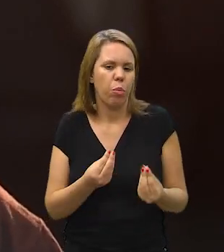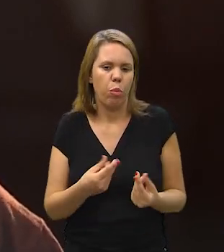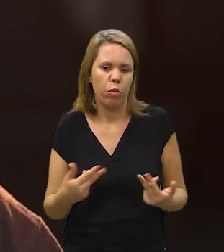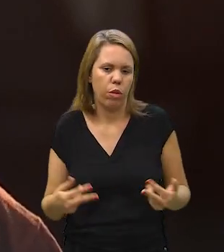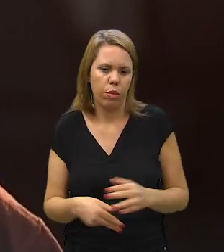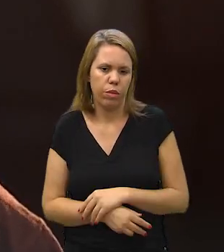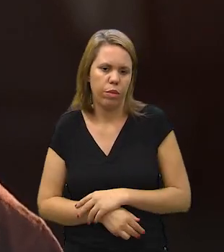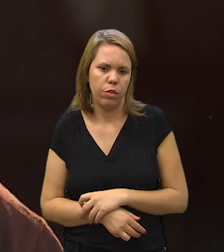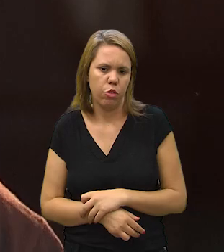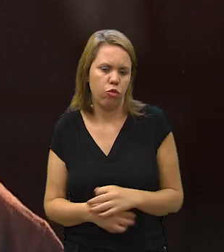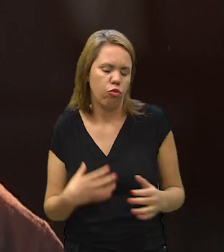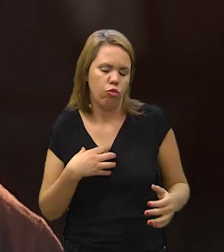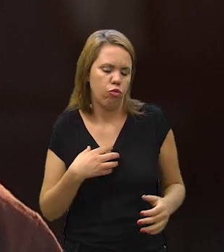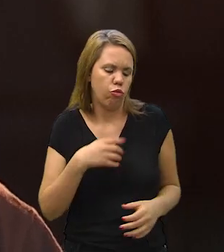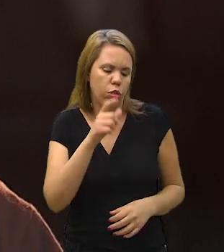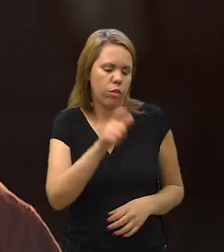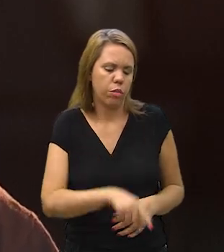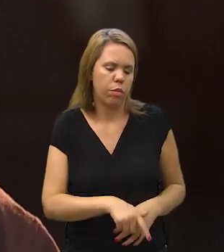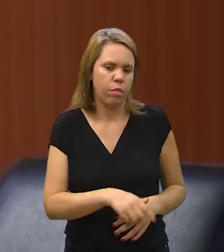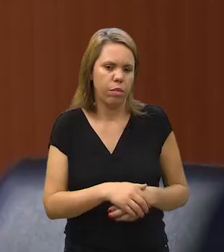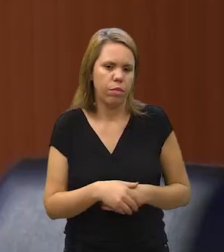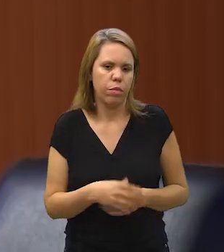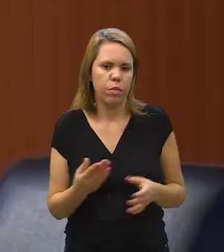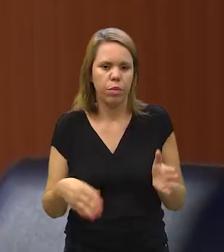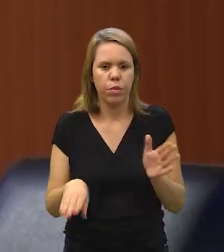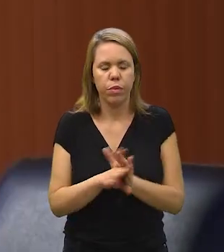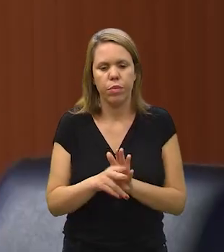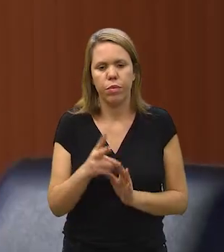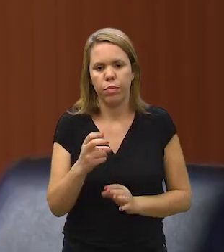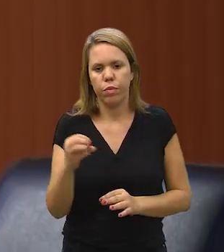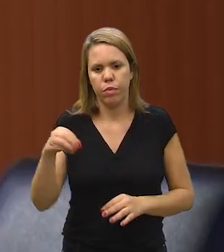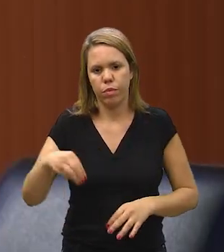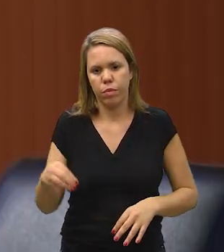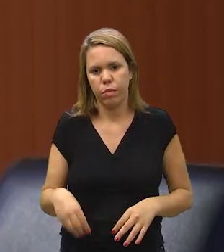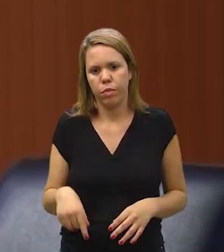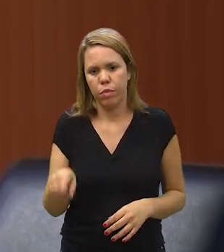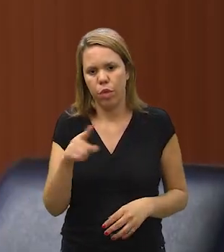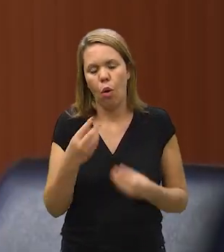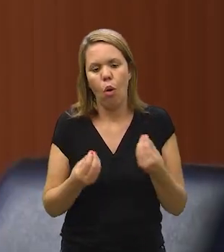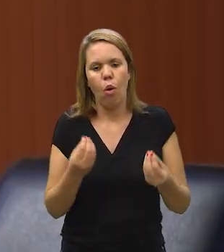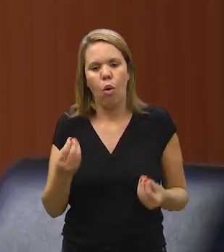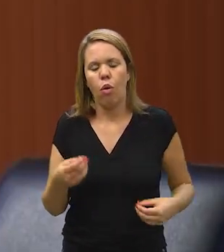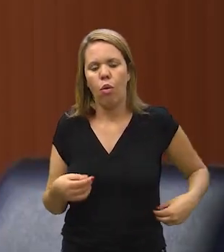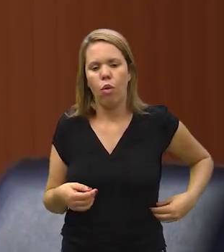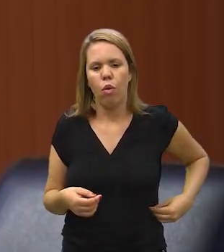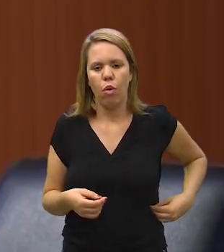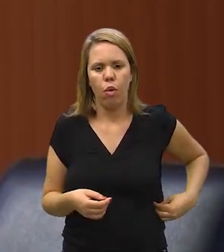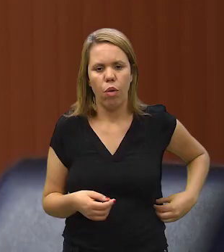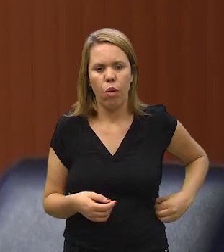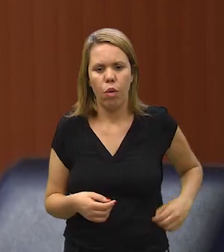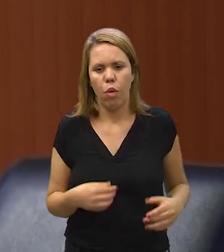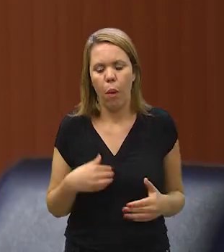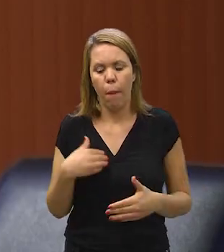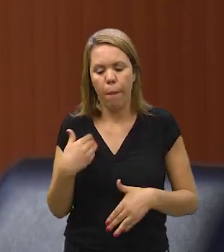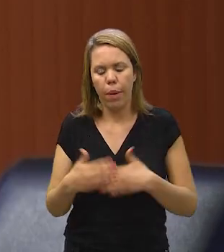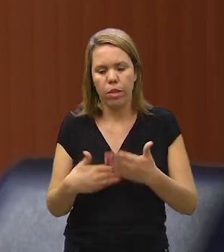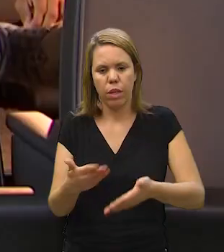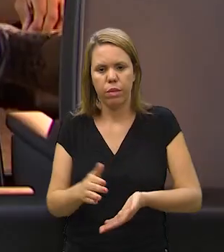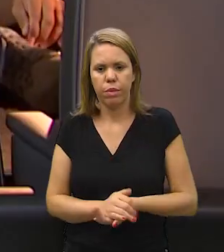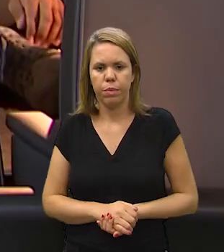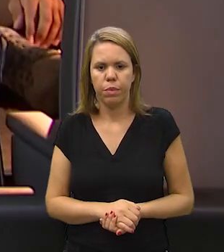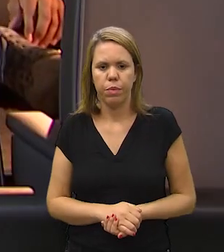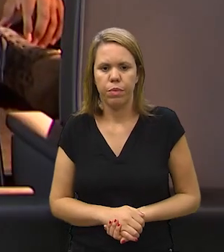mudar muito o jeito da pessoa. Pra chegar nesses 20 minutos, né, como é que foi aí o